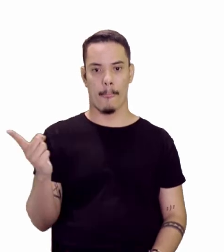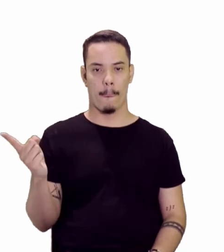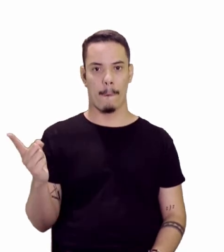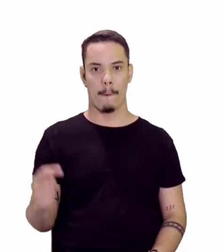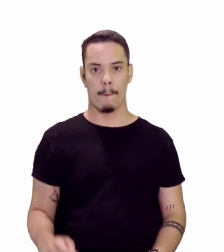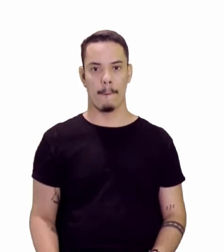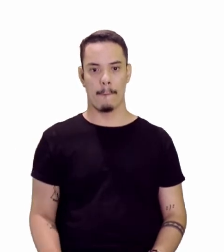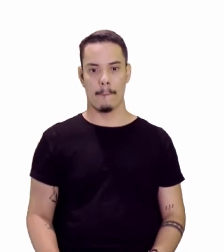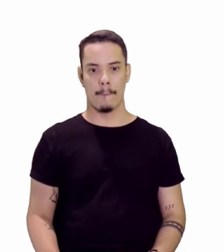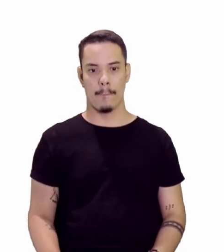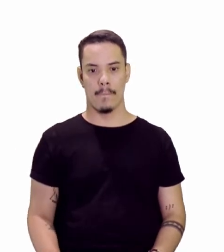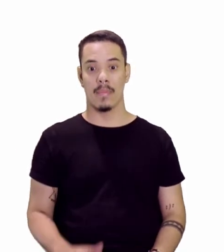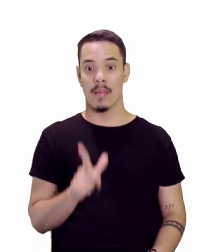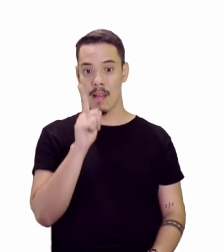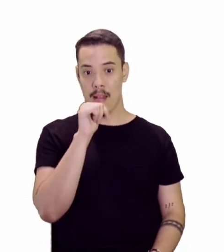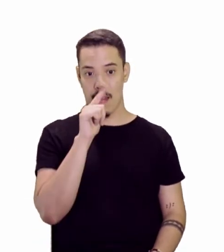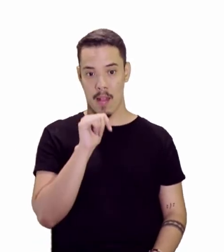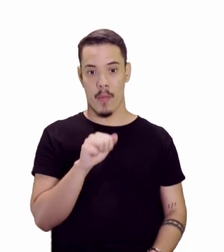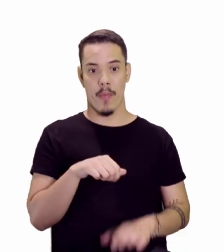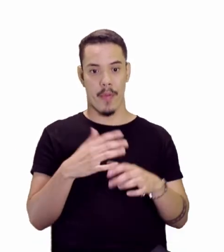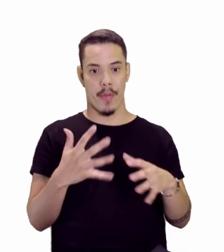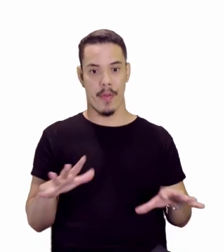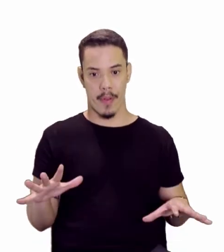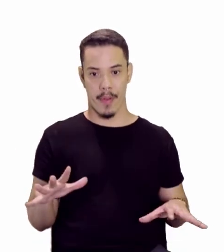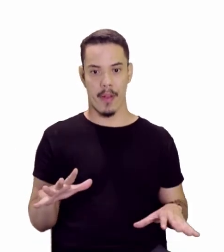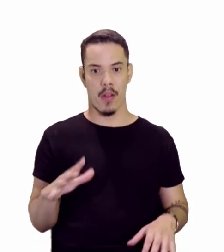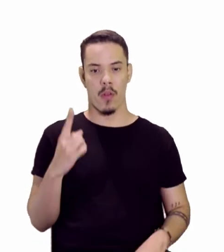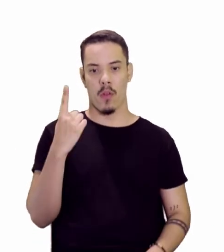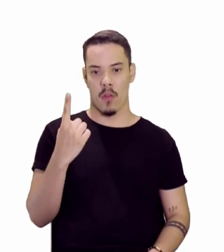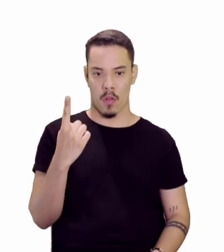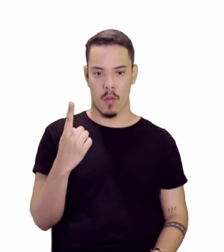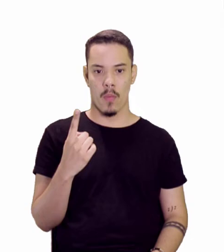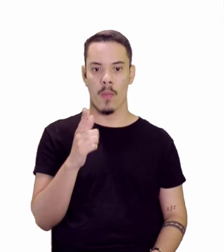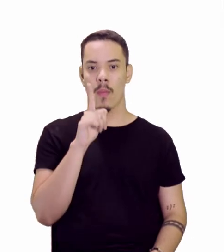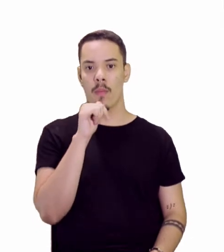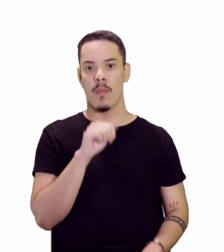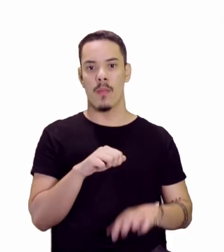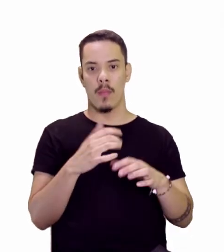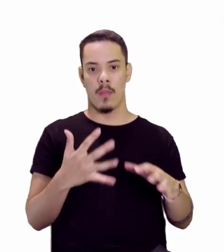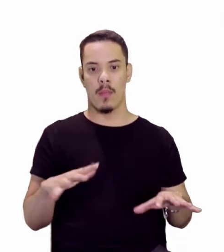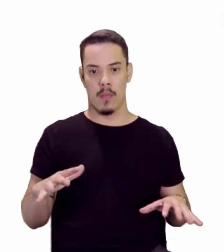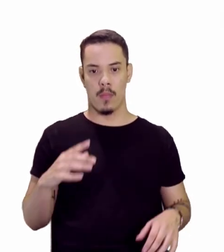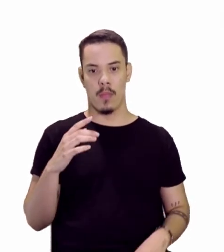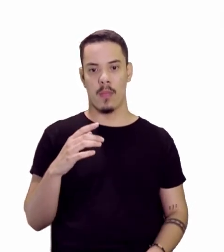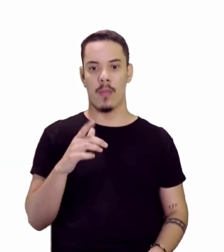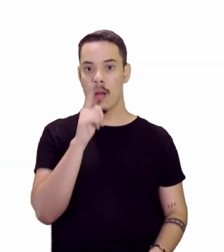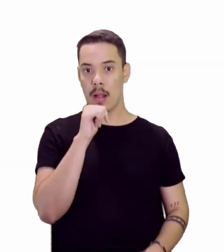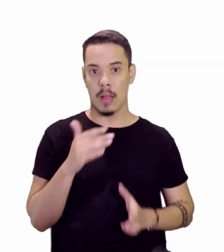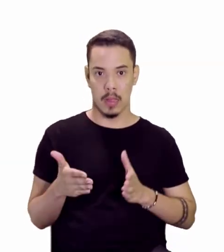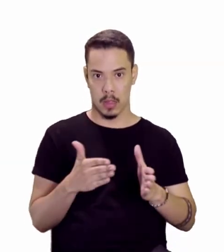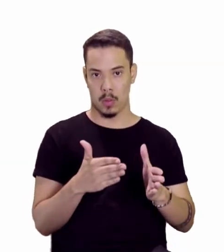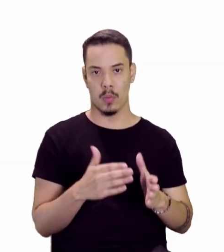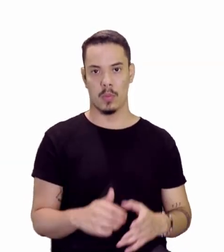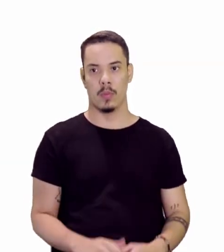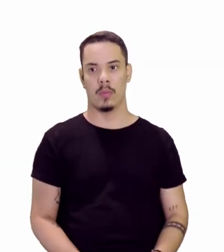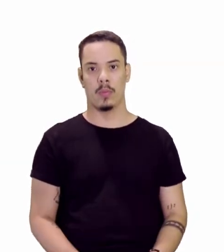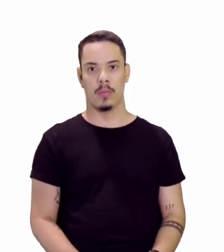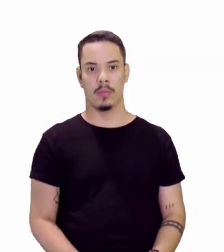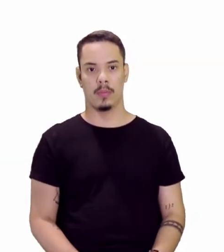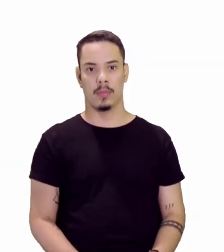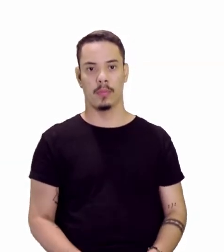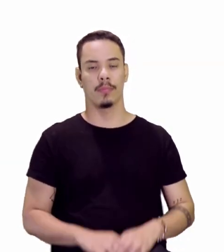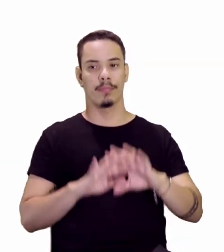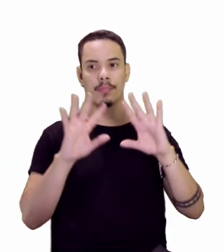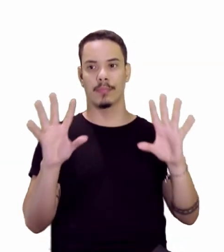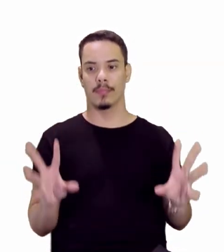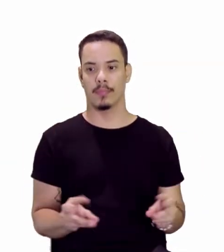né, é 1, e a água do mar é 0,3. Isso. Em resumo, Décio,